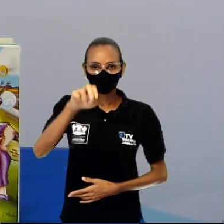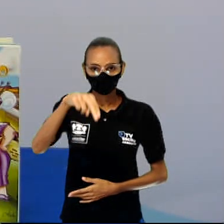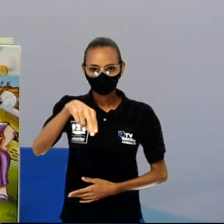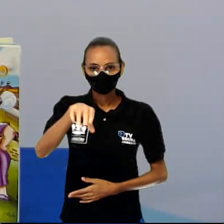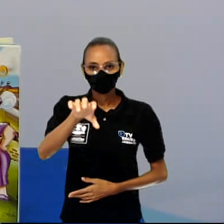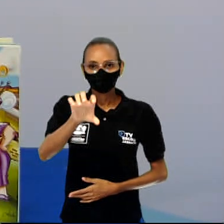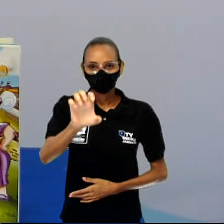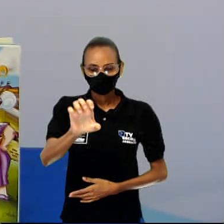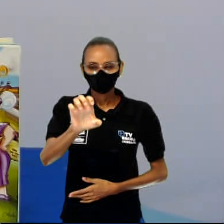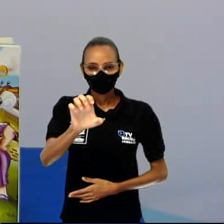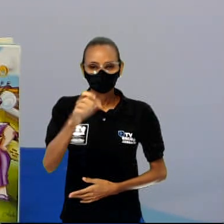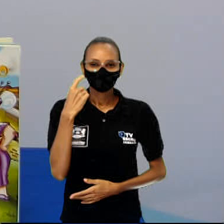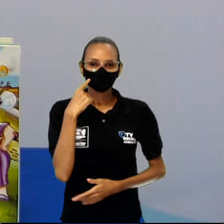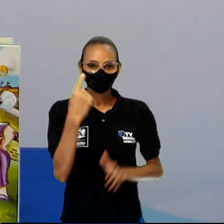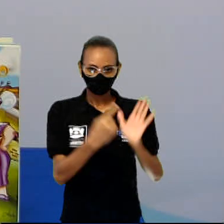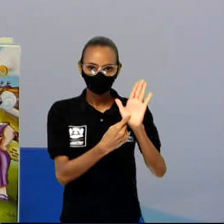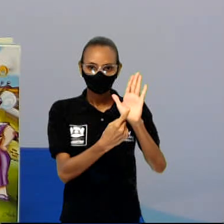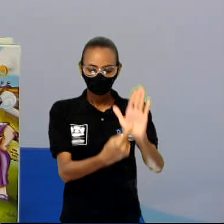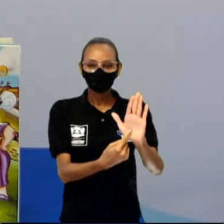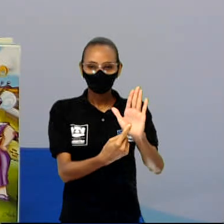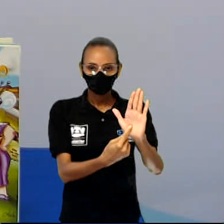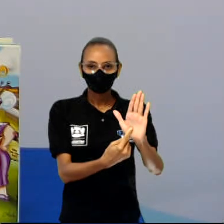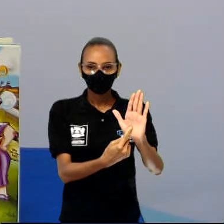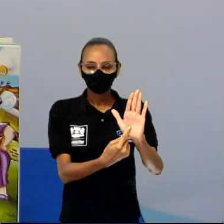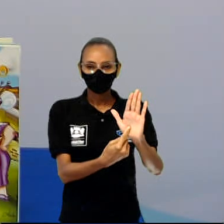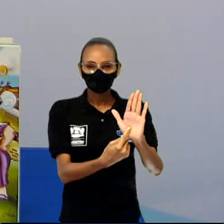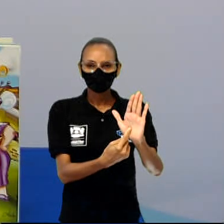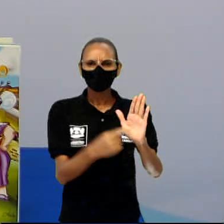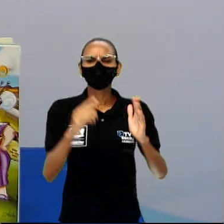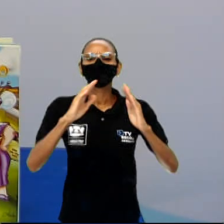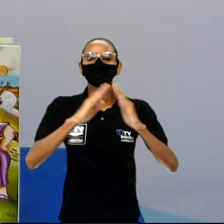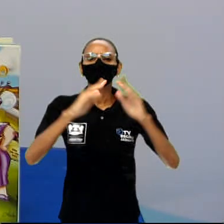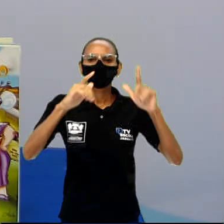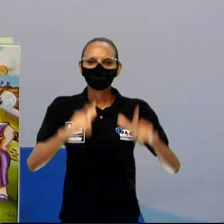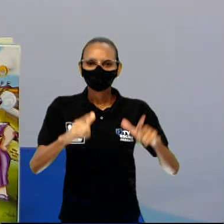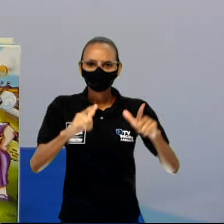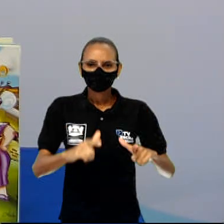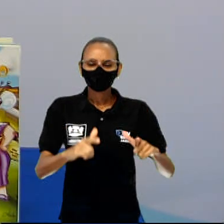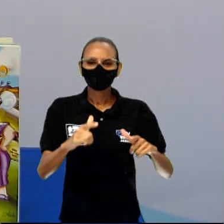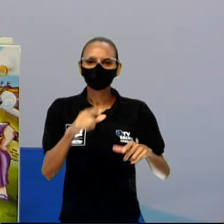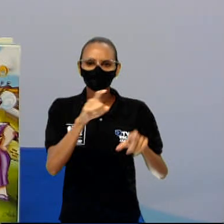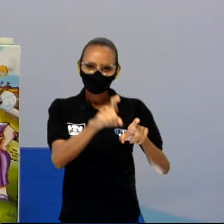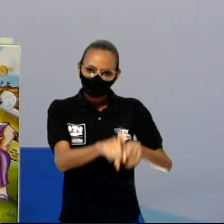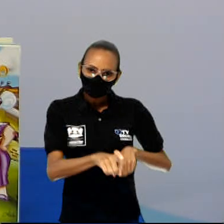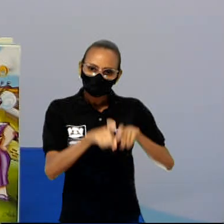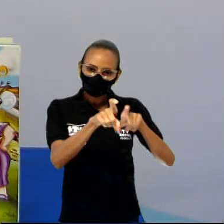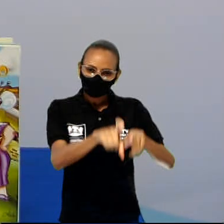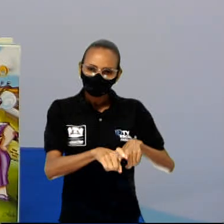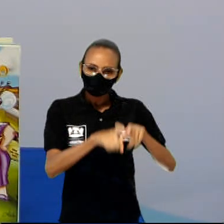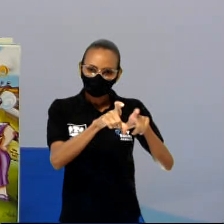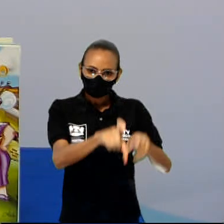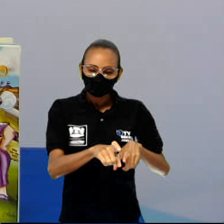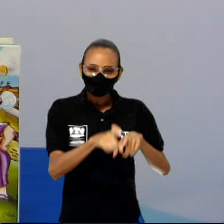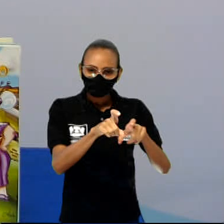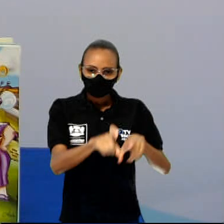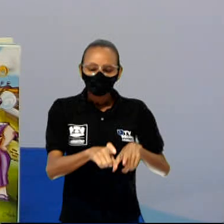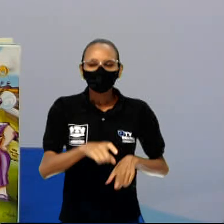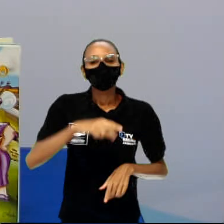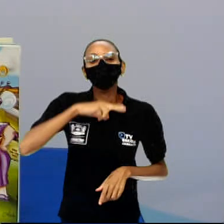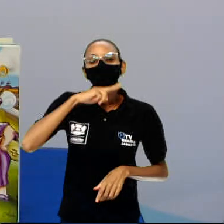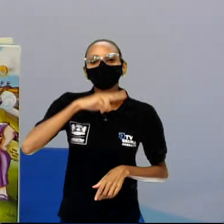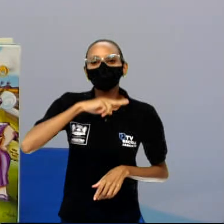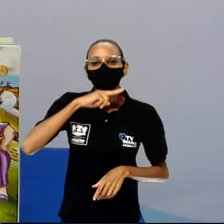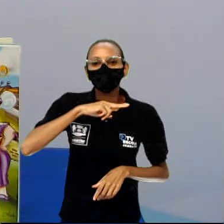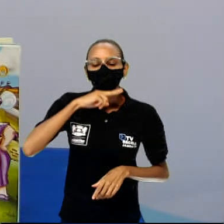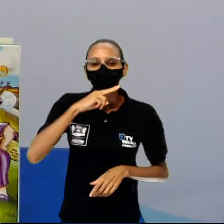essa senhorinha simpática que vivia num sítio lá distante da cidade, onde os netos Guilherme e